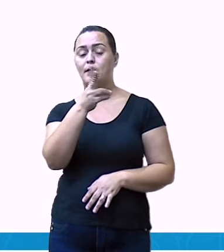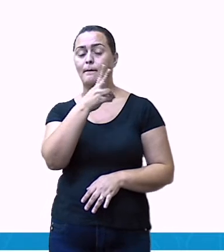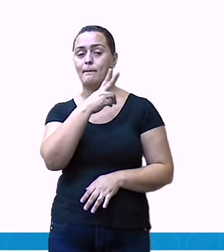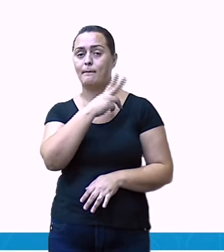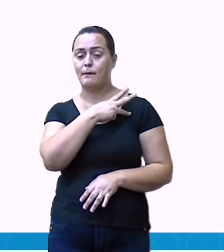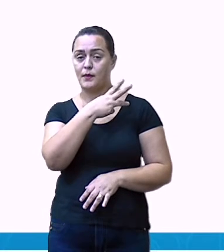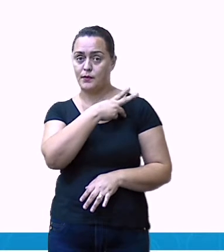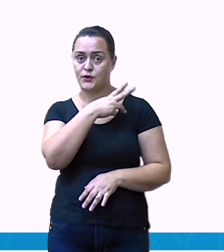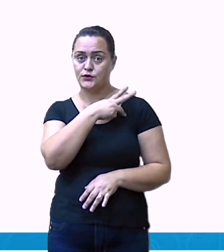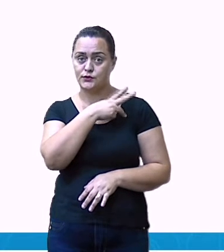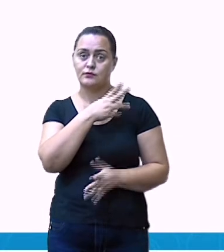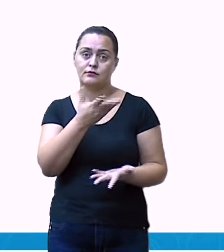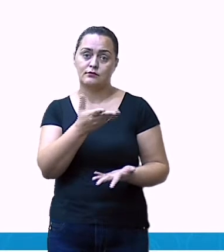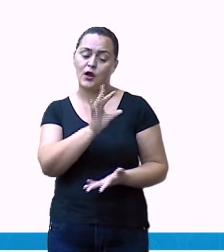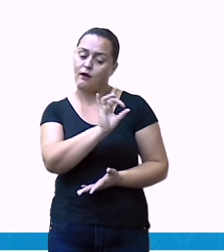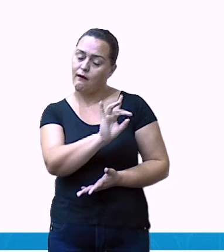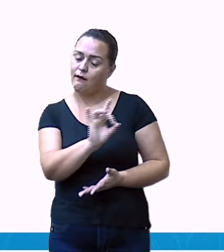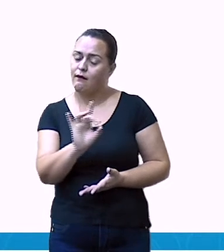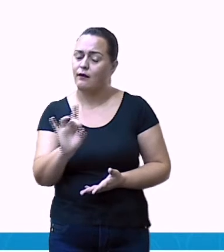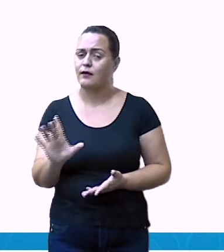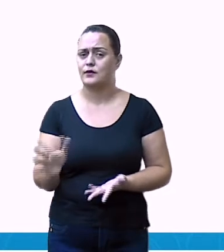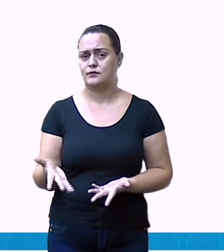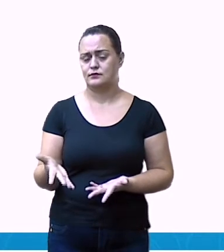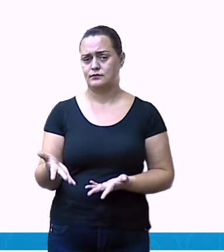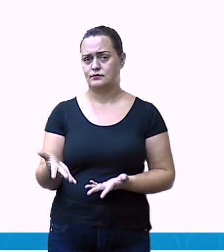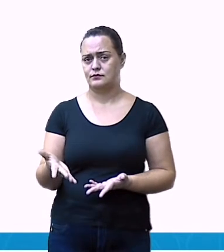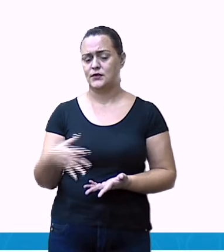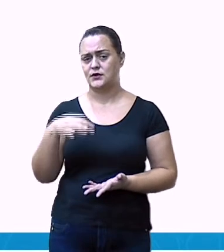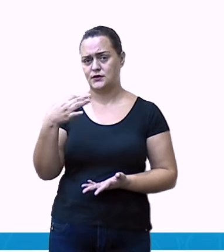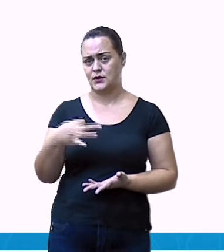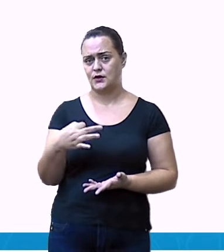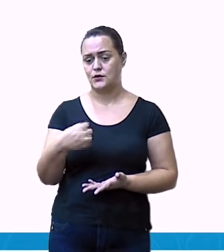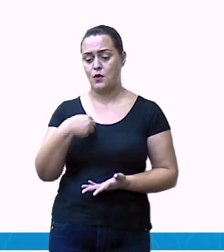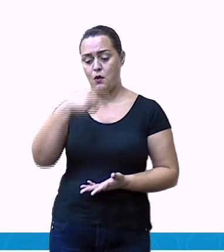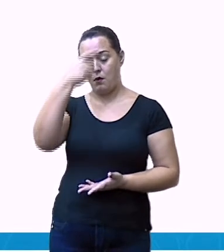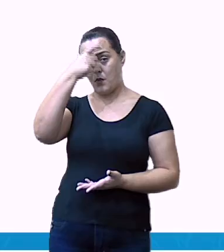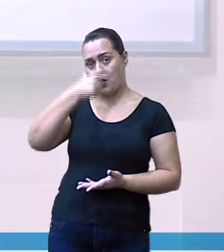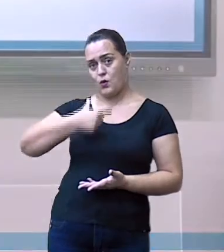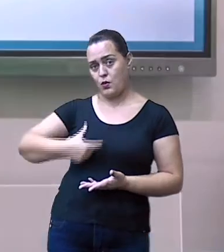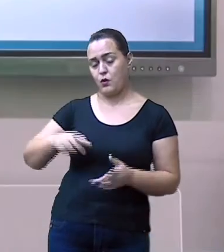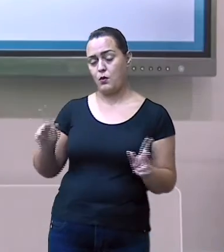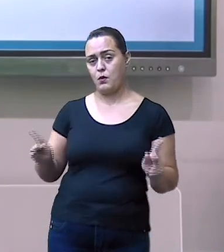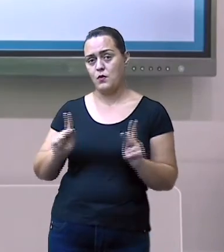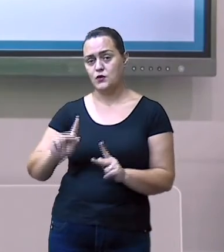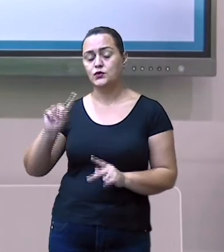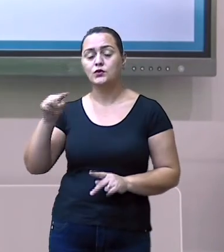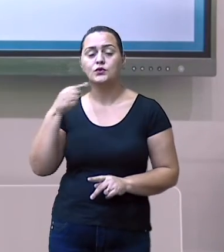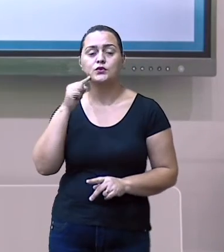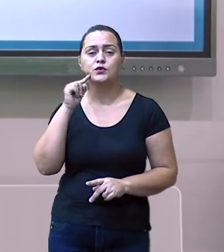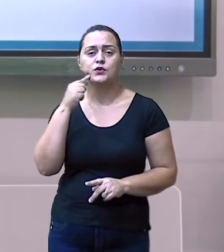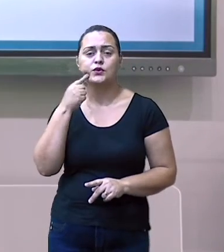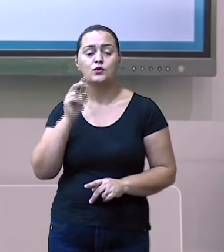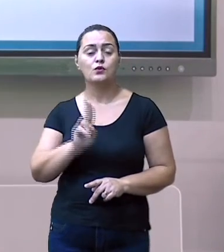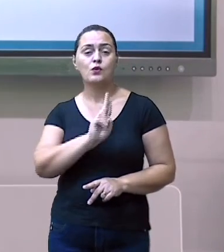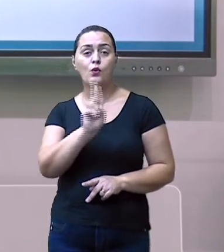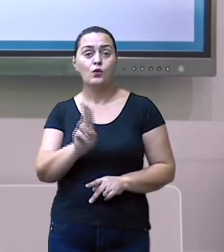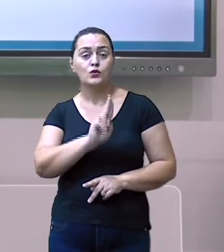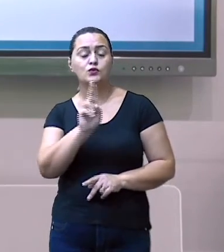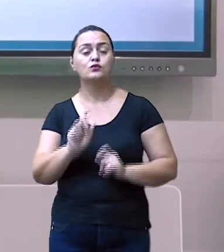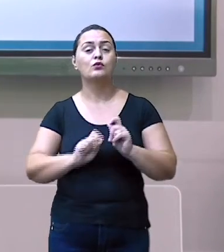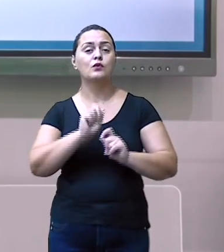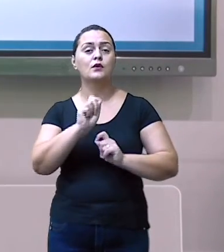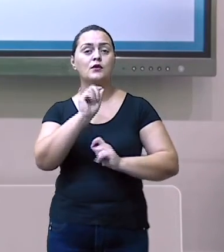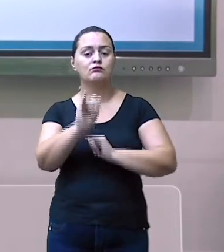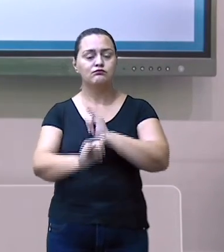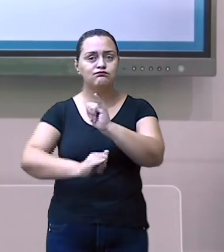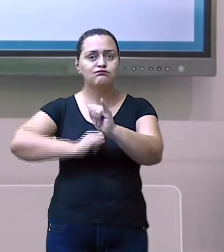algo pessoal, aquilo que você mais utiliza. Eu, professora Daniele, ultimamente, utilizo muito a nossa tecnologia.